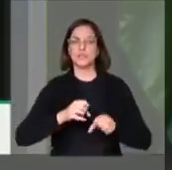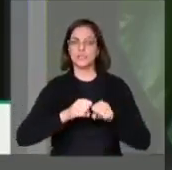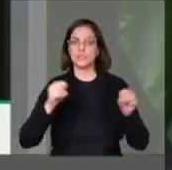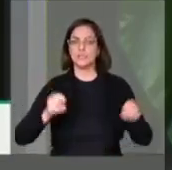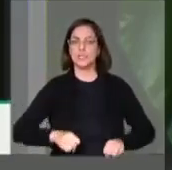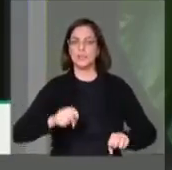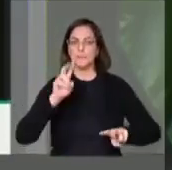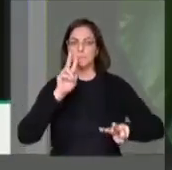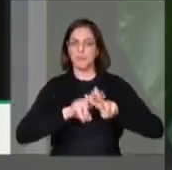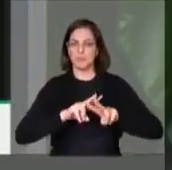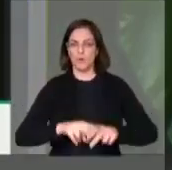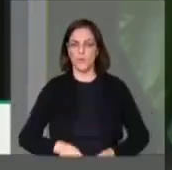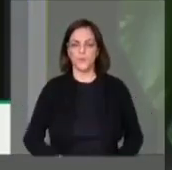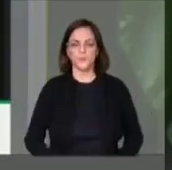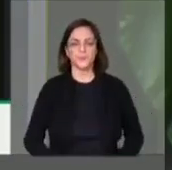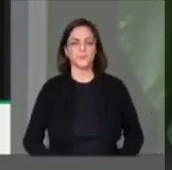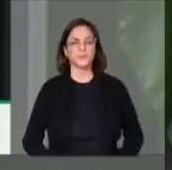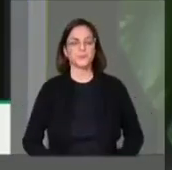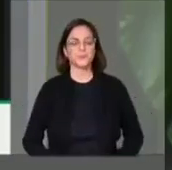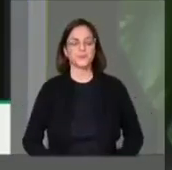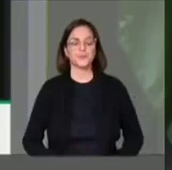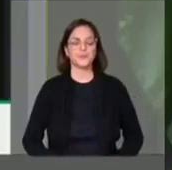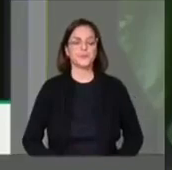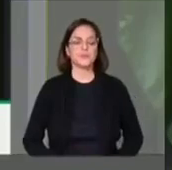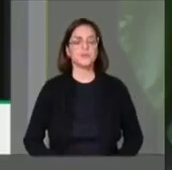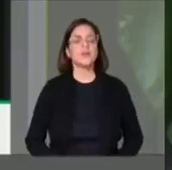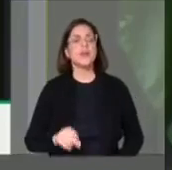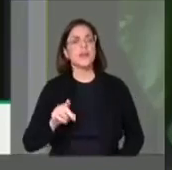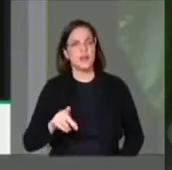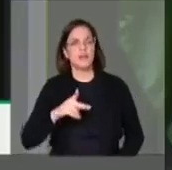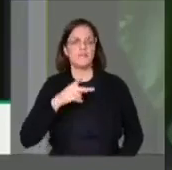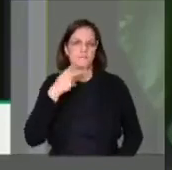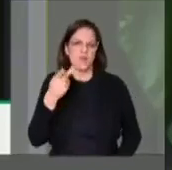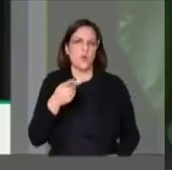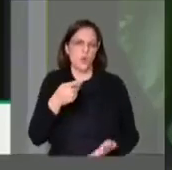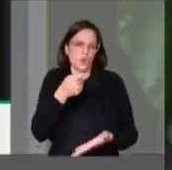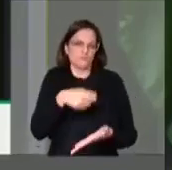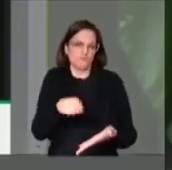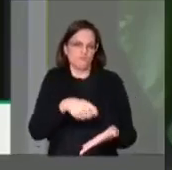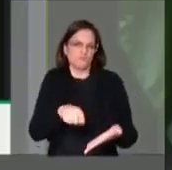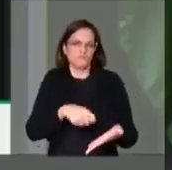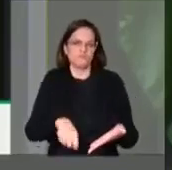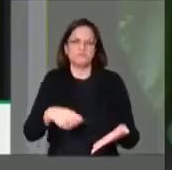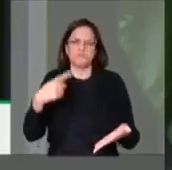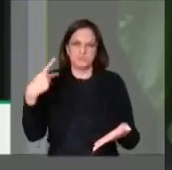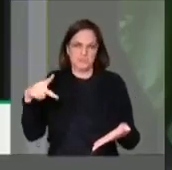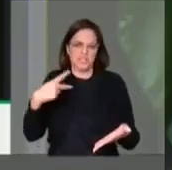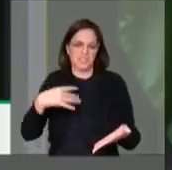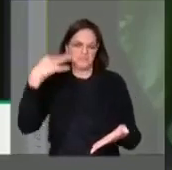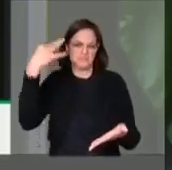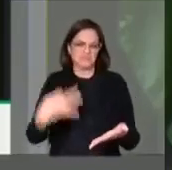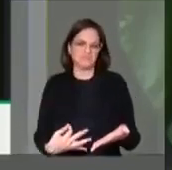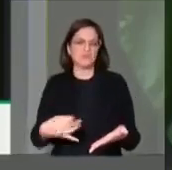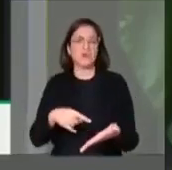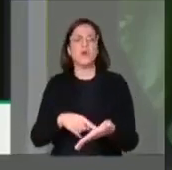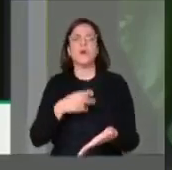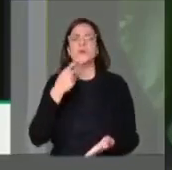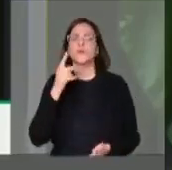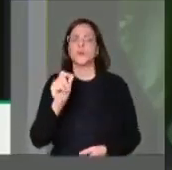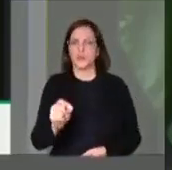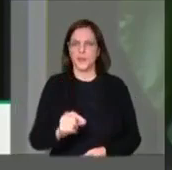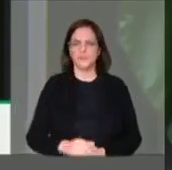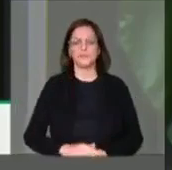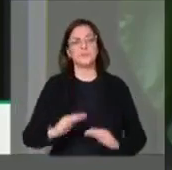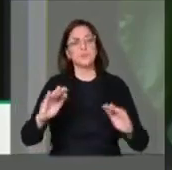quando afirma, com a veemência que lhe é peculiar, no seu artigo, que o